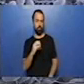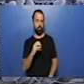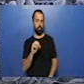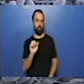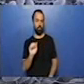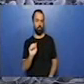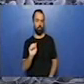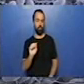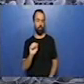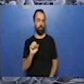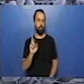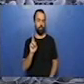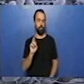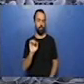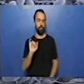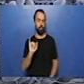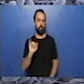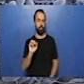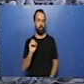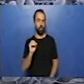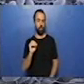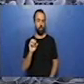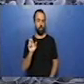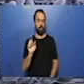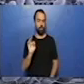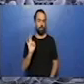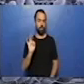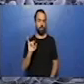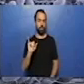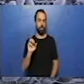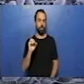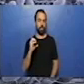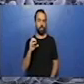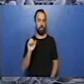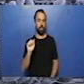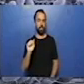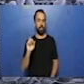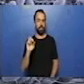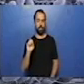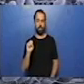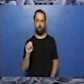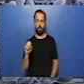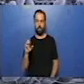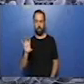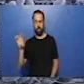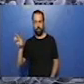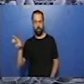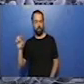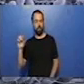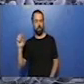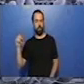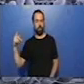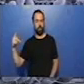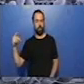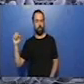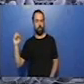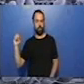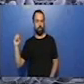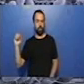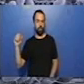anteriores bacterianas, que são células procariontes. A gente pode observar que essa célula aqui é muito mais